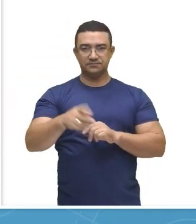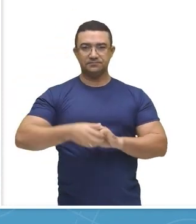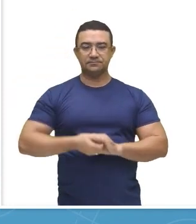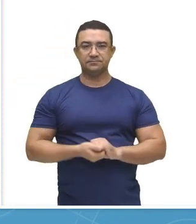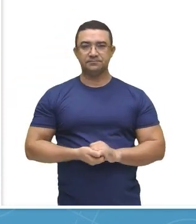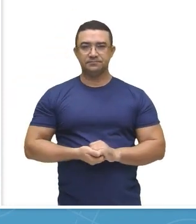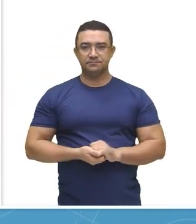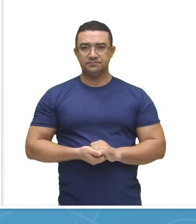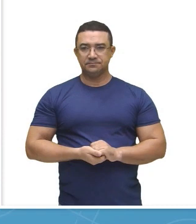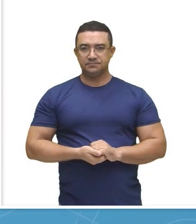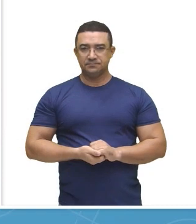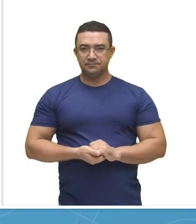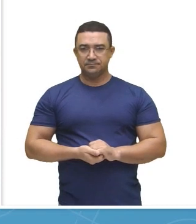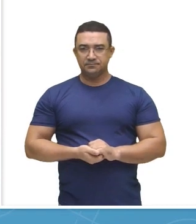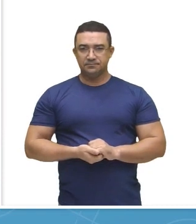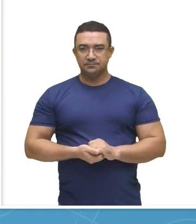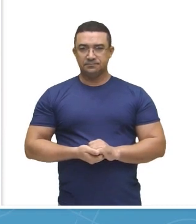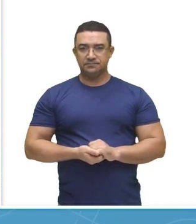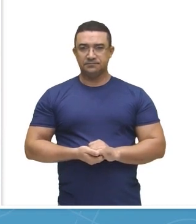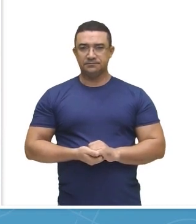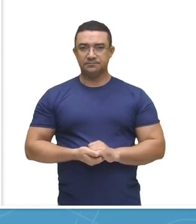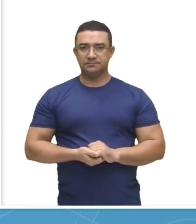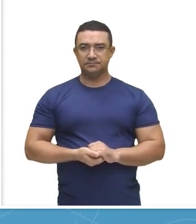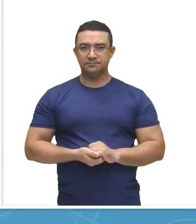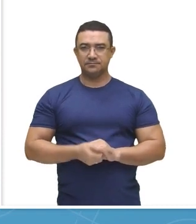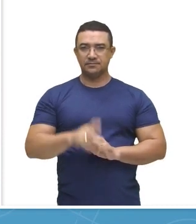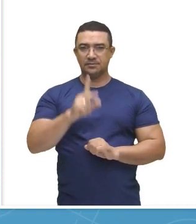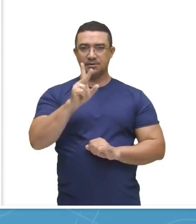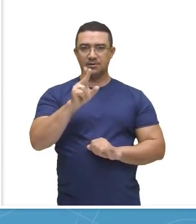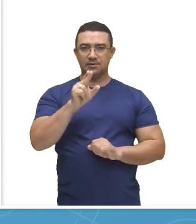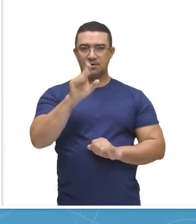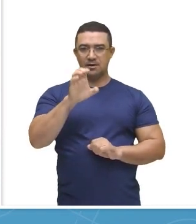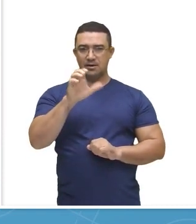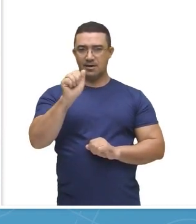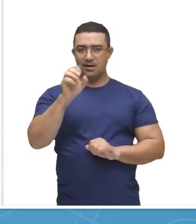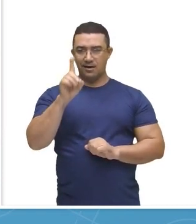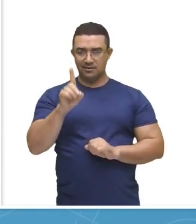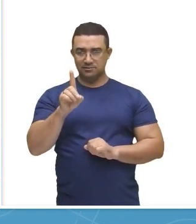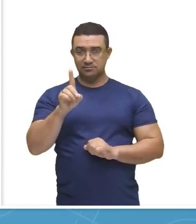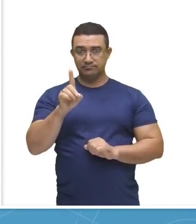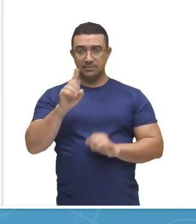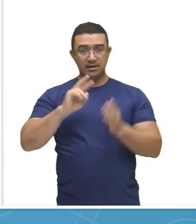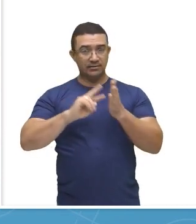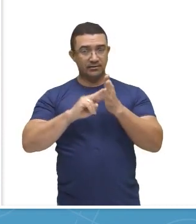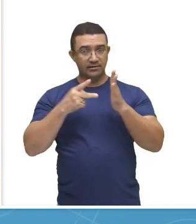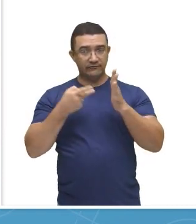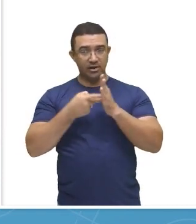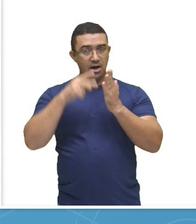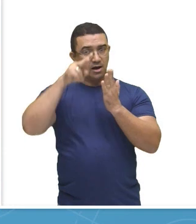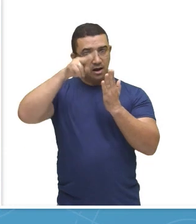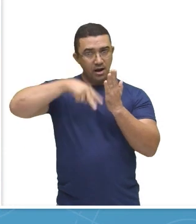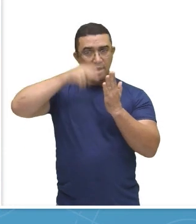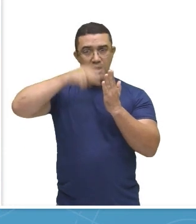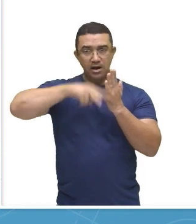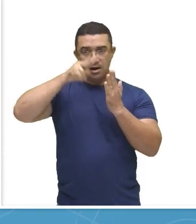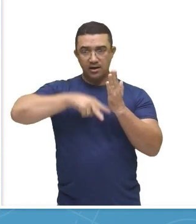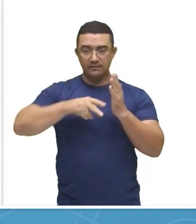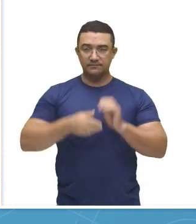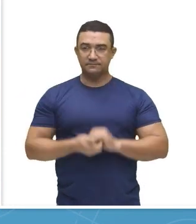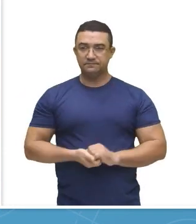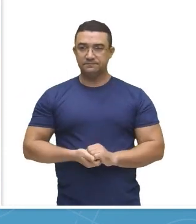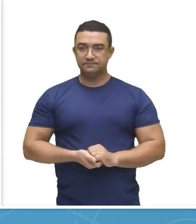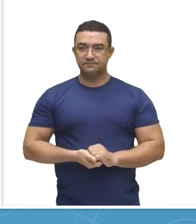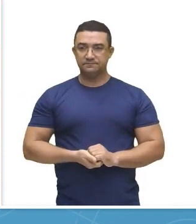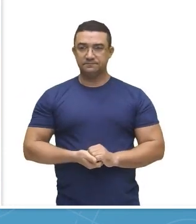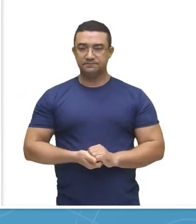Vejam agora o próximo verbo, Read, que é o verbo read. Read, que é ler,